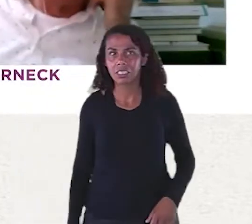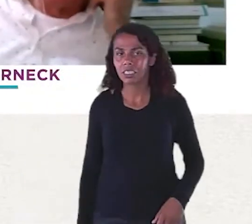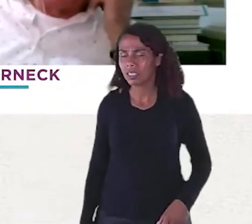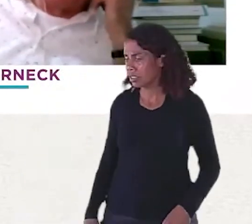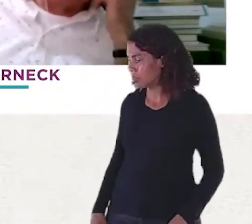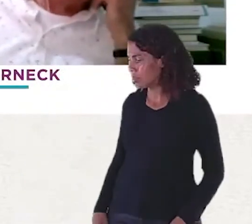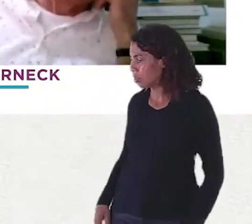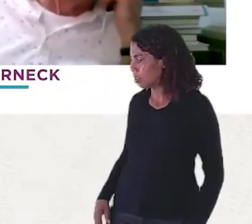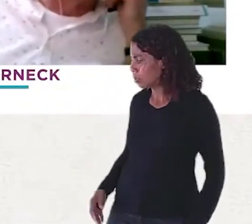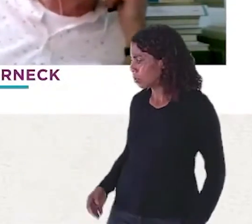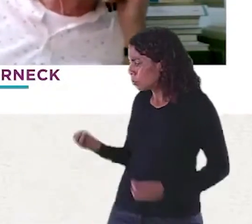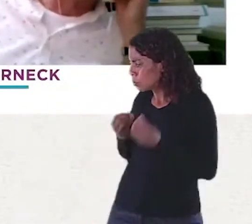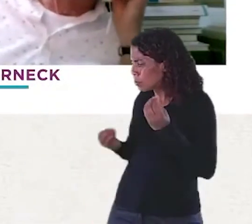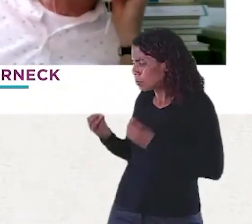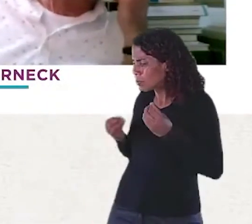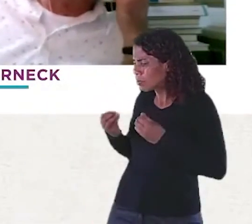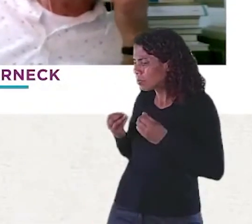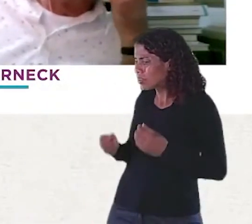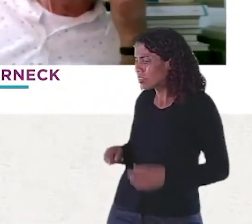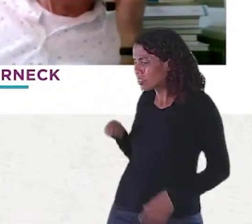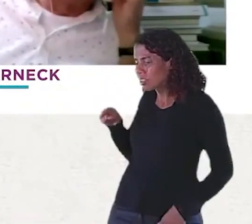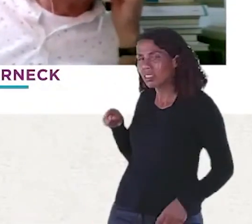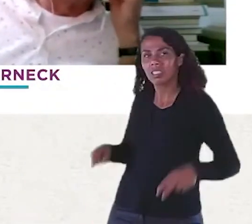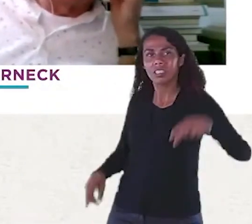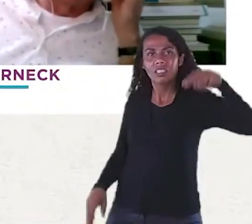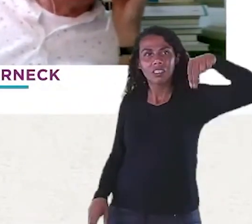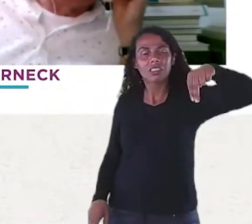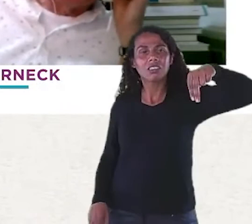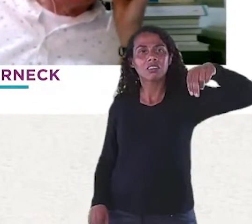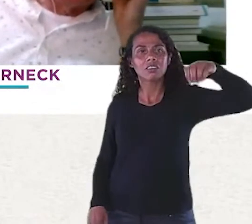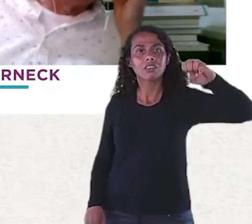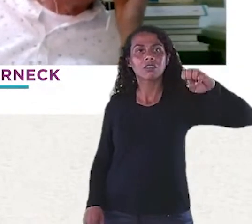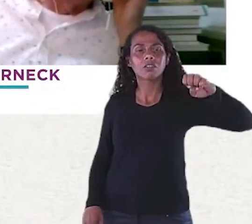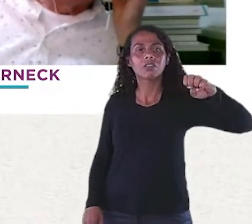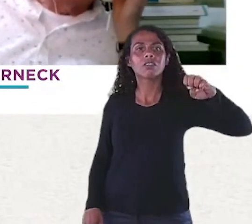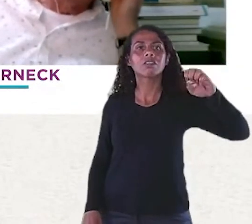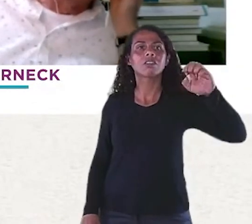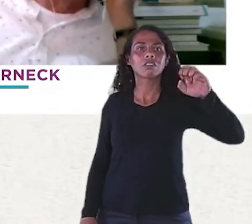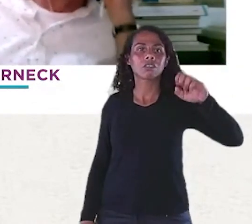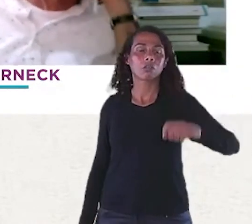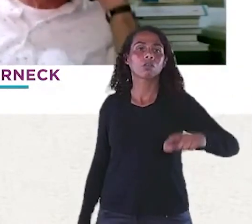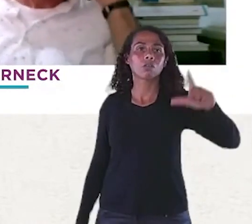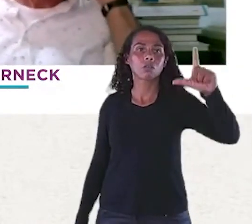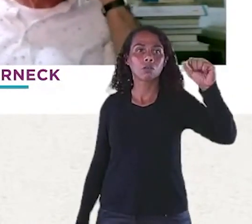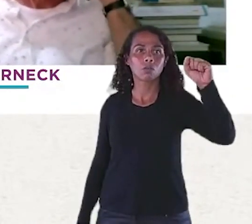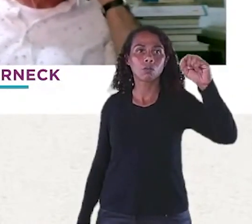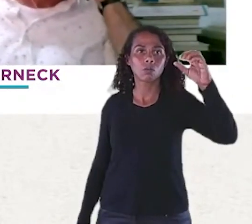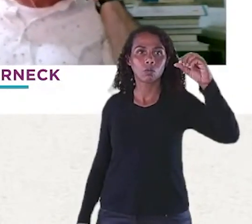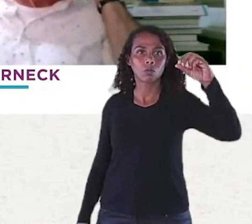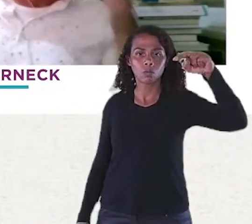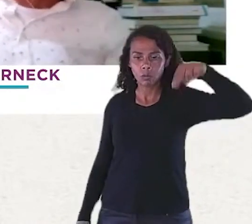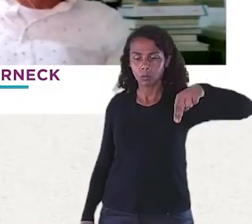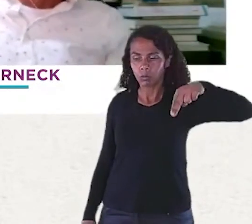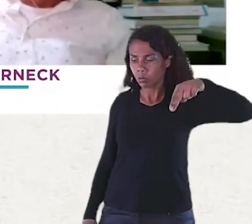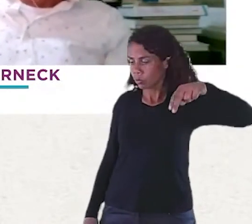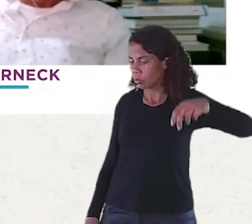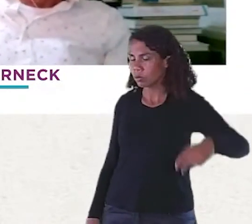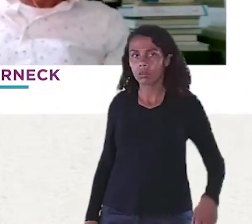faleceu. Tinha 9 anos que tinha morrido o Nelson Werneck Sodré. Parente meu remotíssimo,